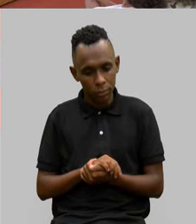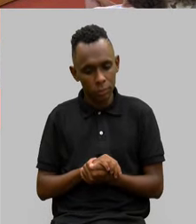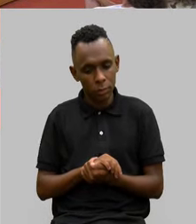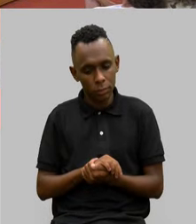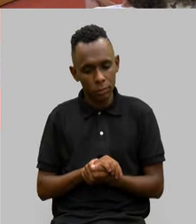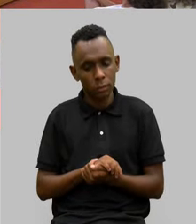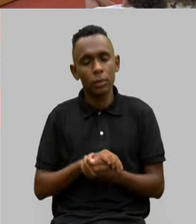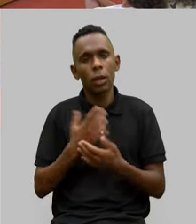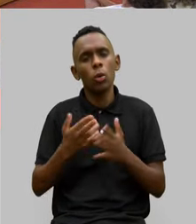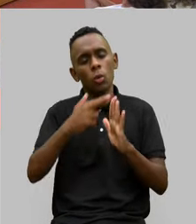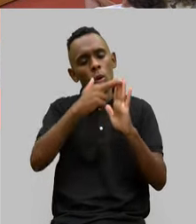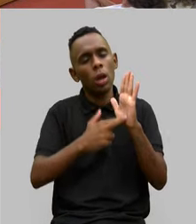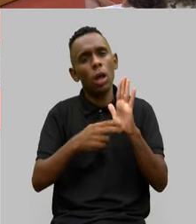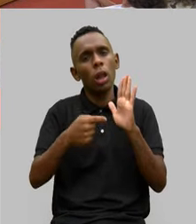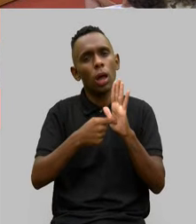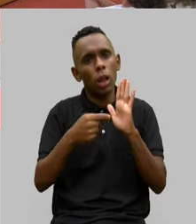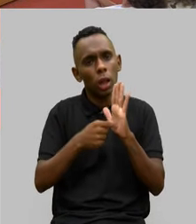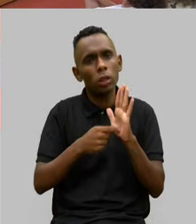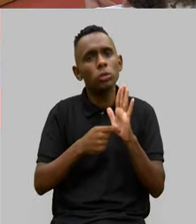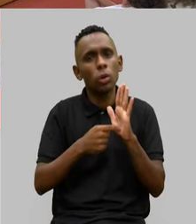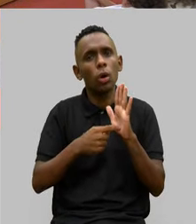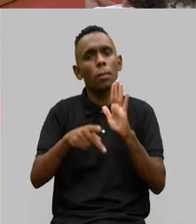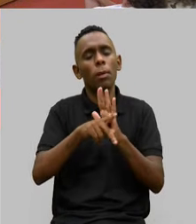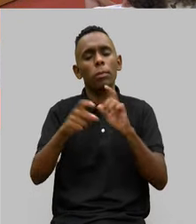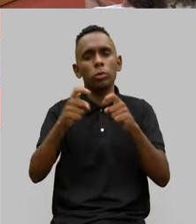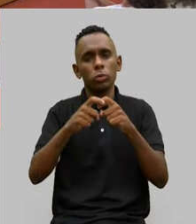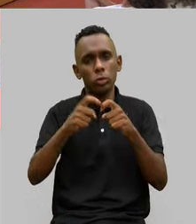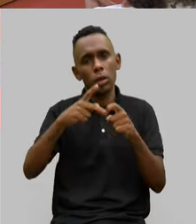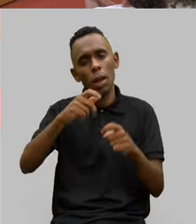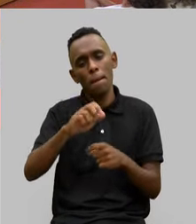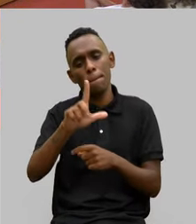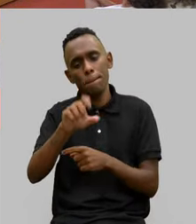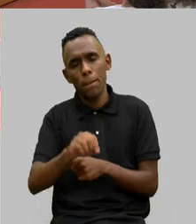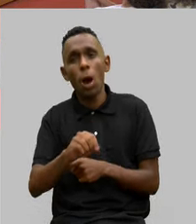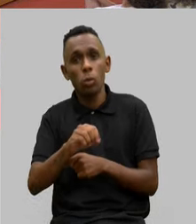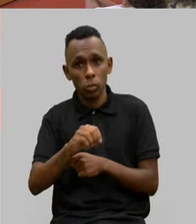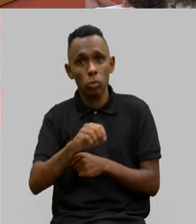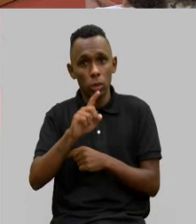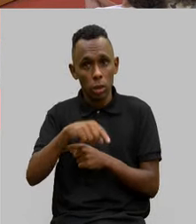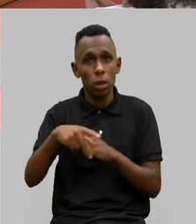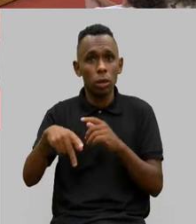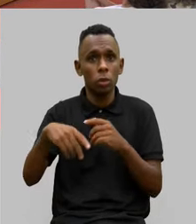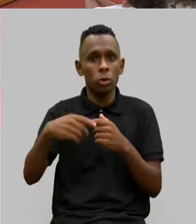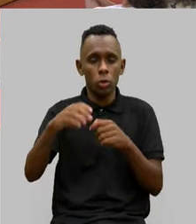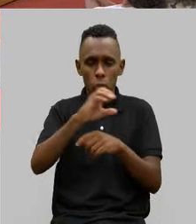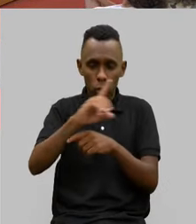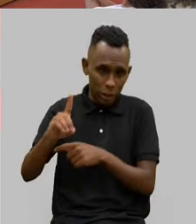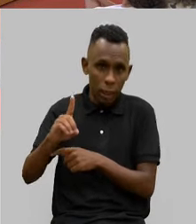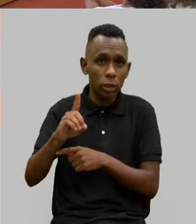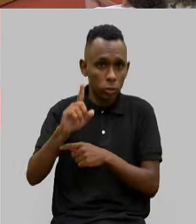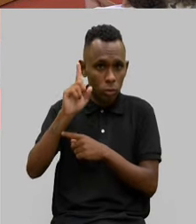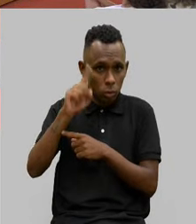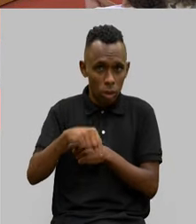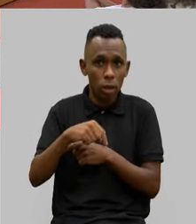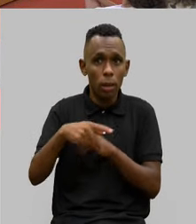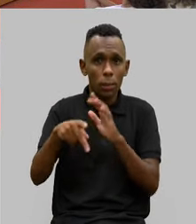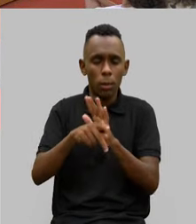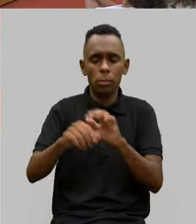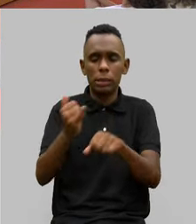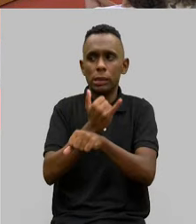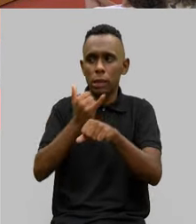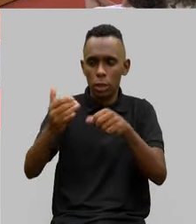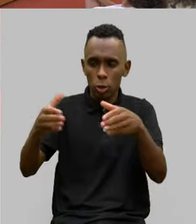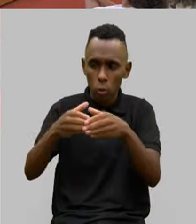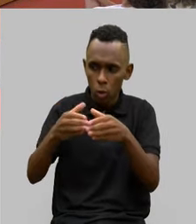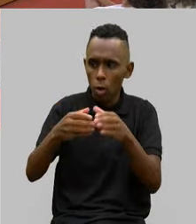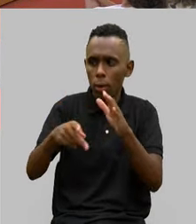relatório que foi elaborado pelo Dr Paulo César Azevedo que é o nosso coordenador da setur que é a Coordenadoria estratégia